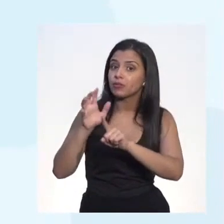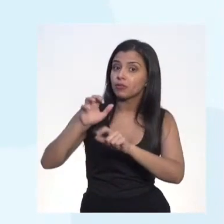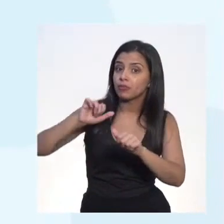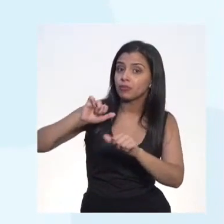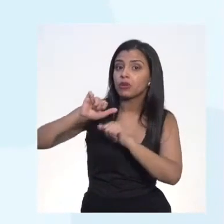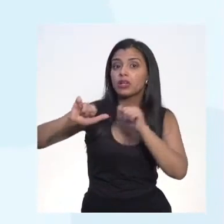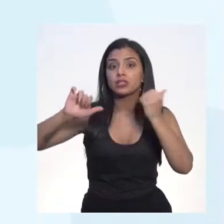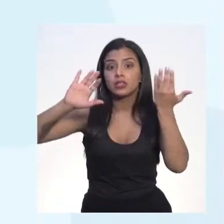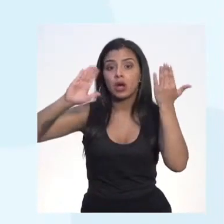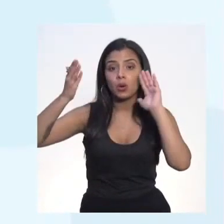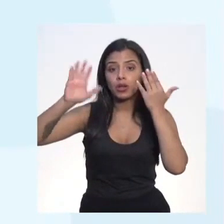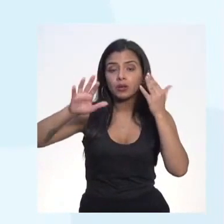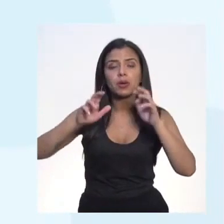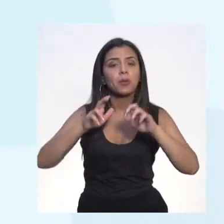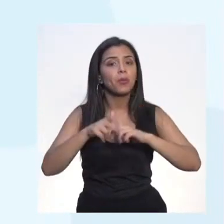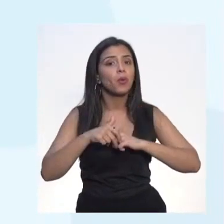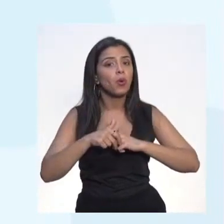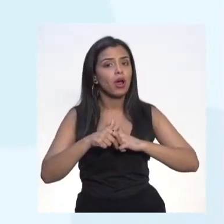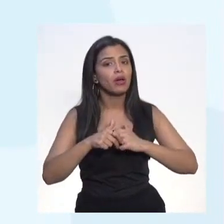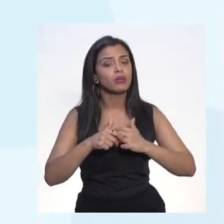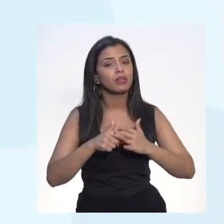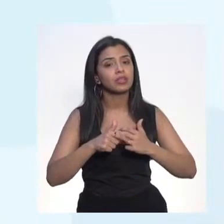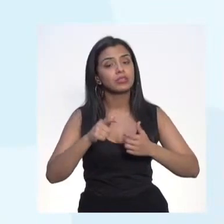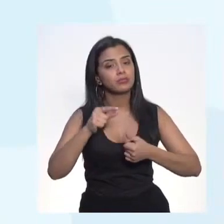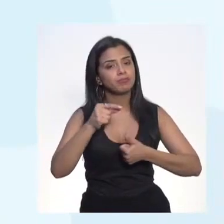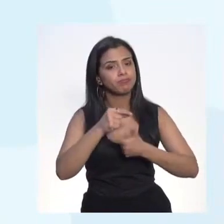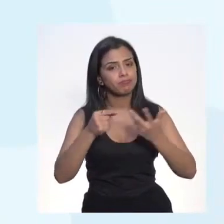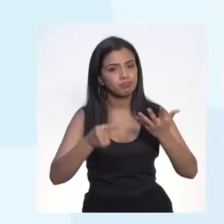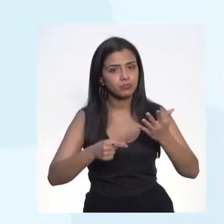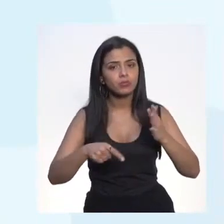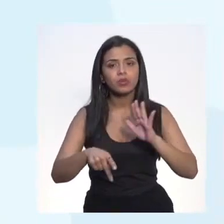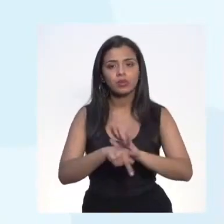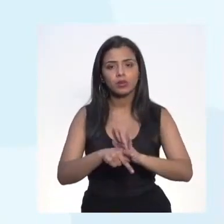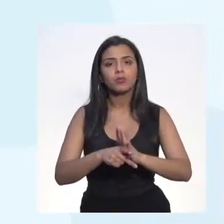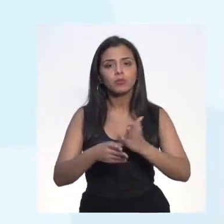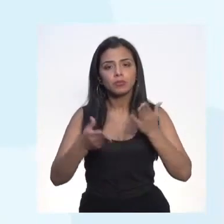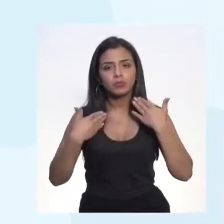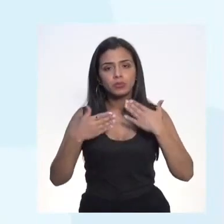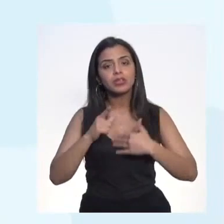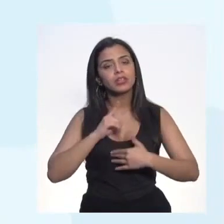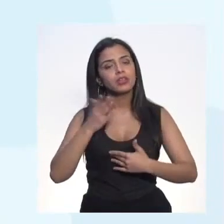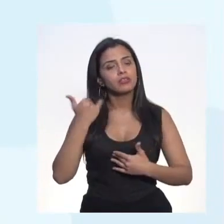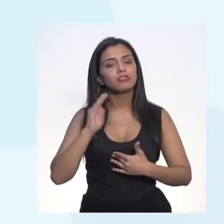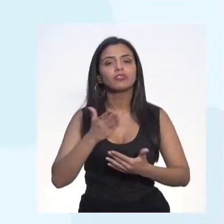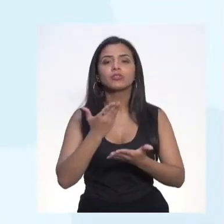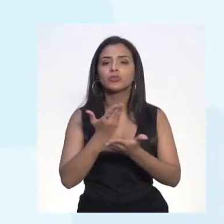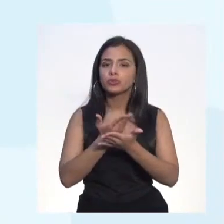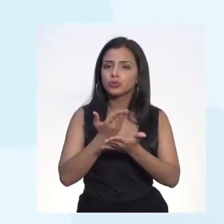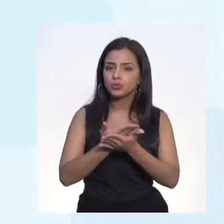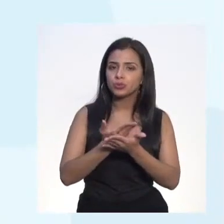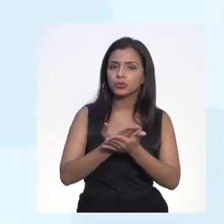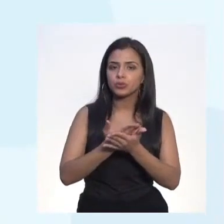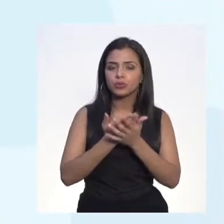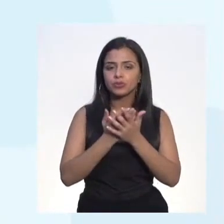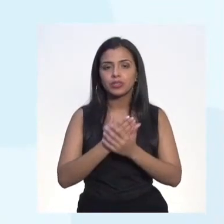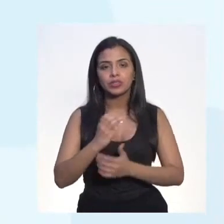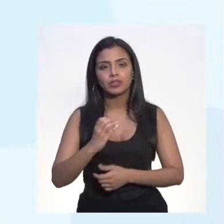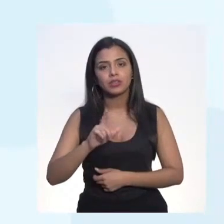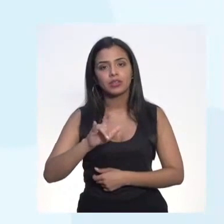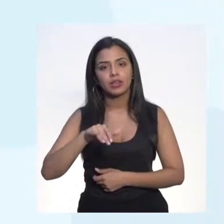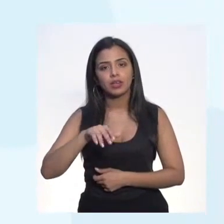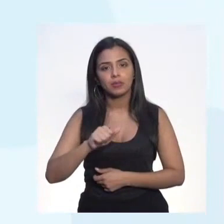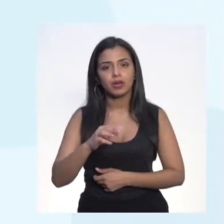por causa dos aspectos, né, de elementos e fatores climáticos que a gente acaba estudando aí em climatologia, né, tanto